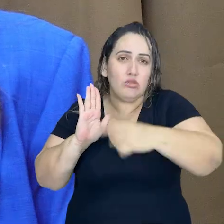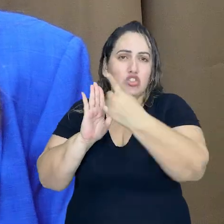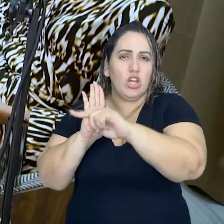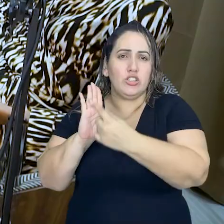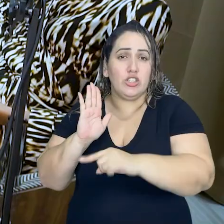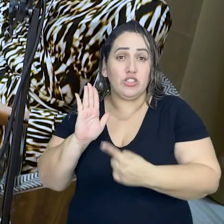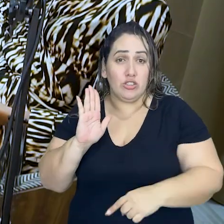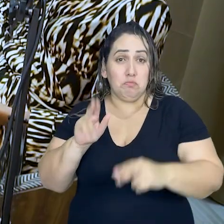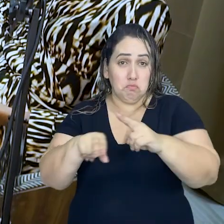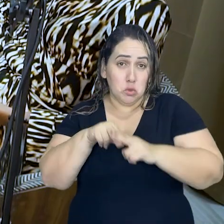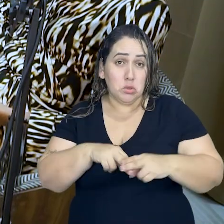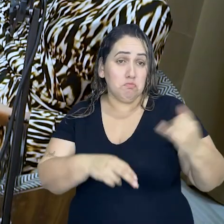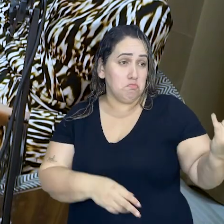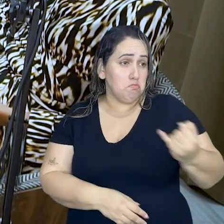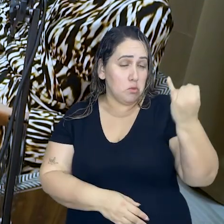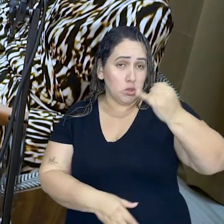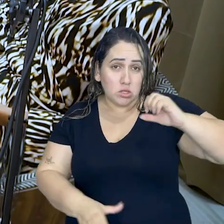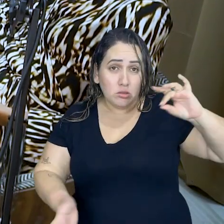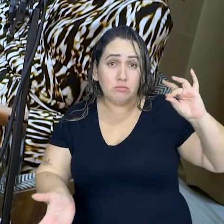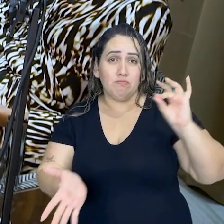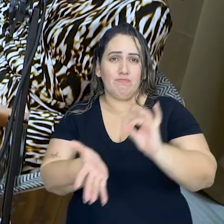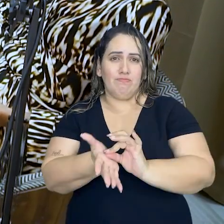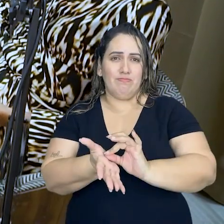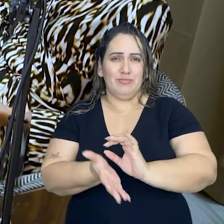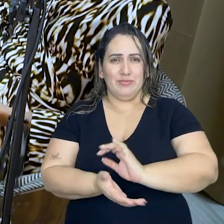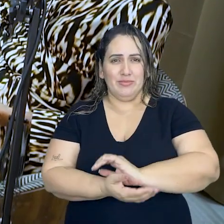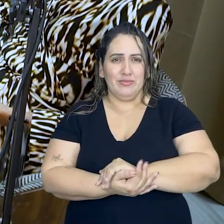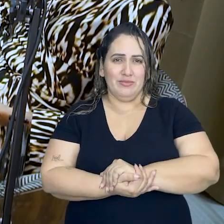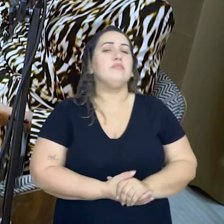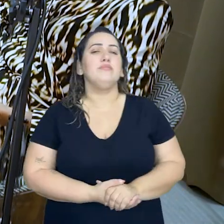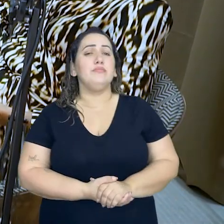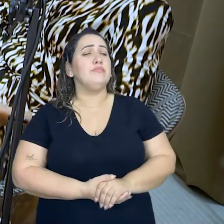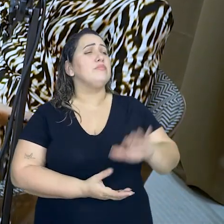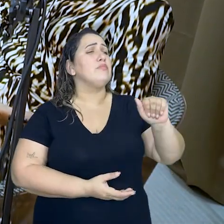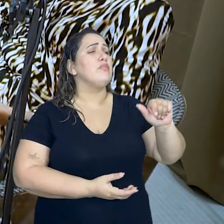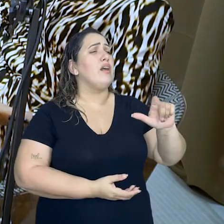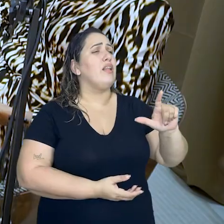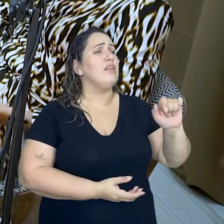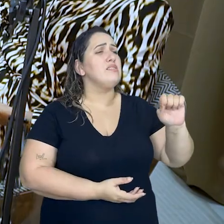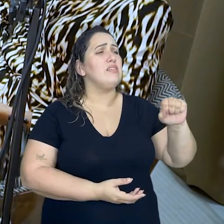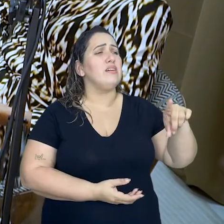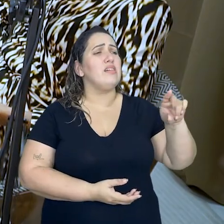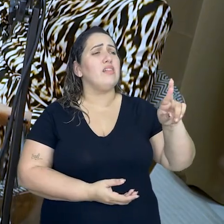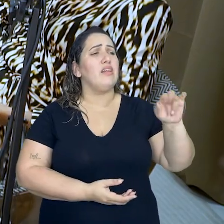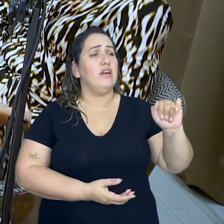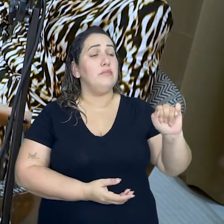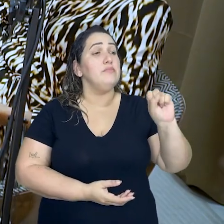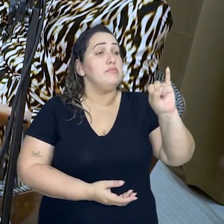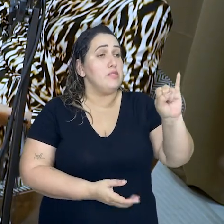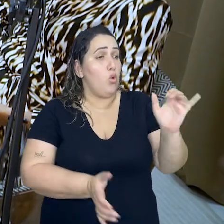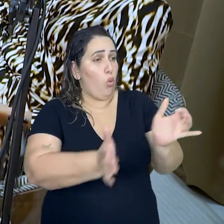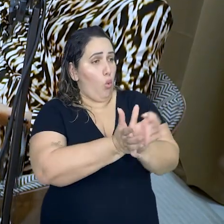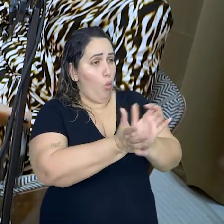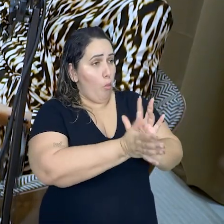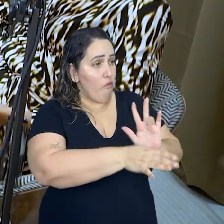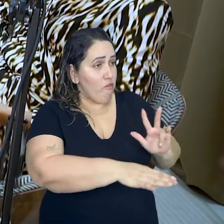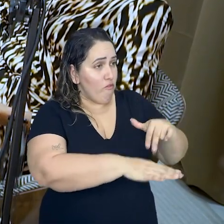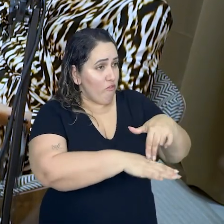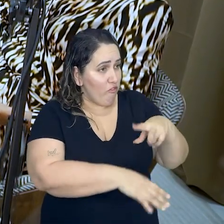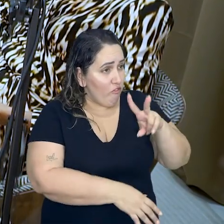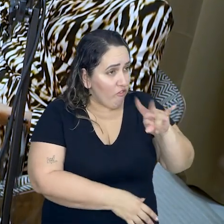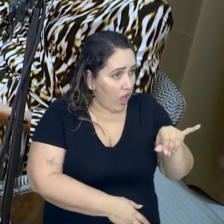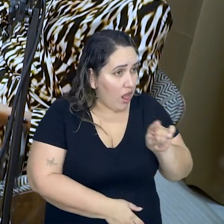verdade. Alexandra, e como é que lá na sessão funciona essa análise da